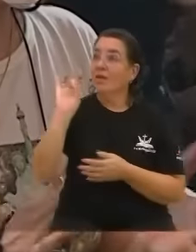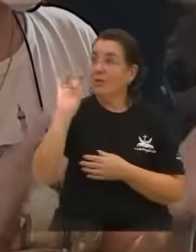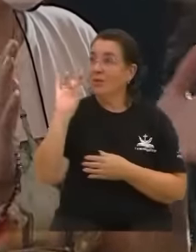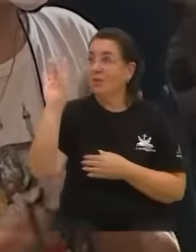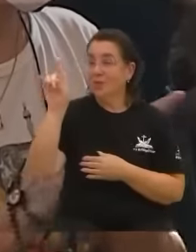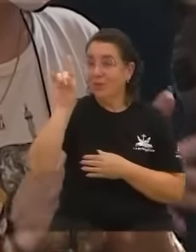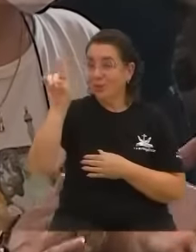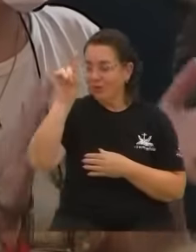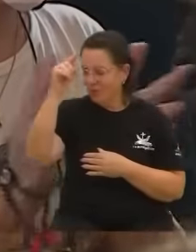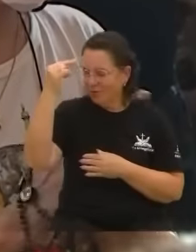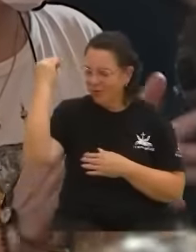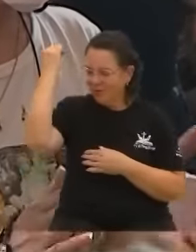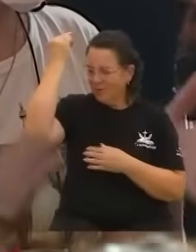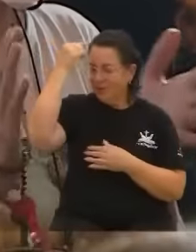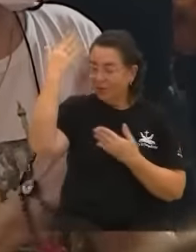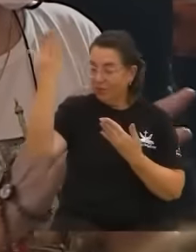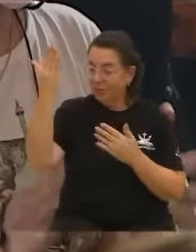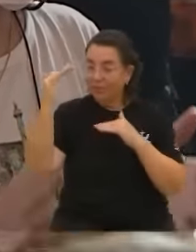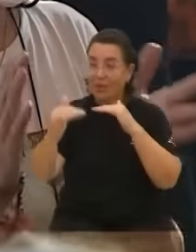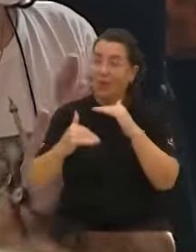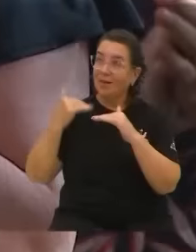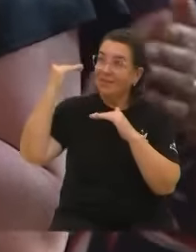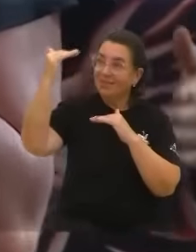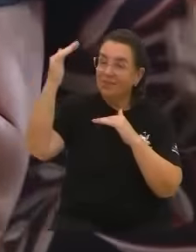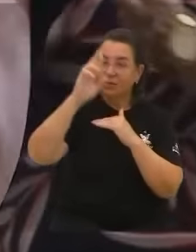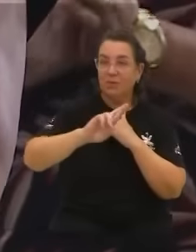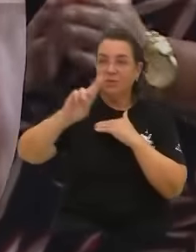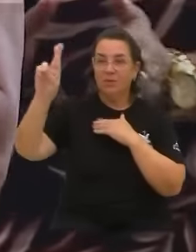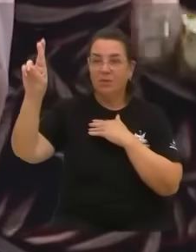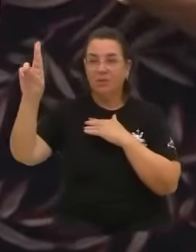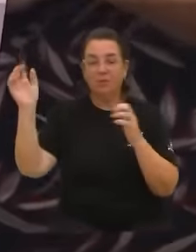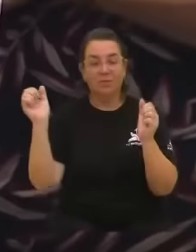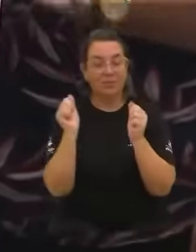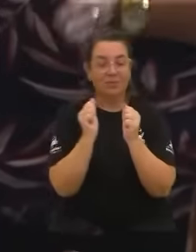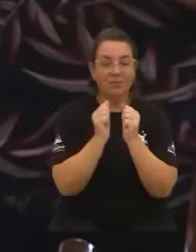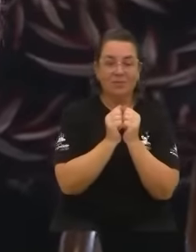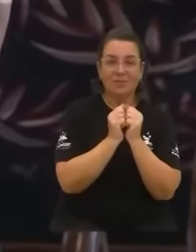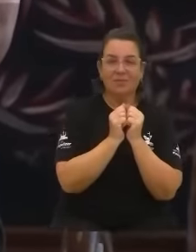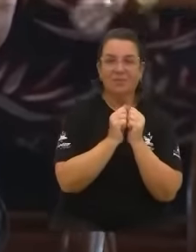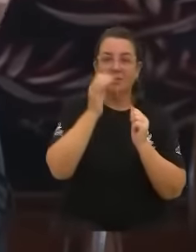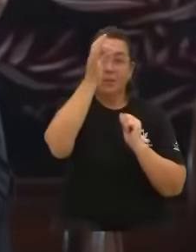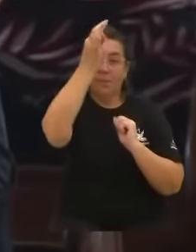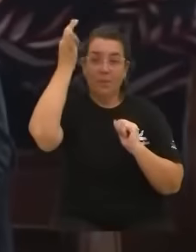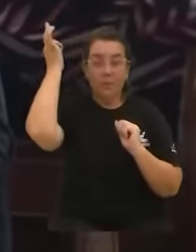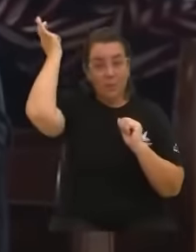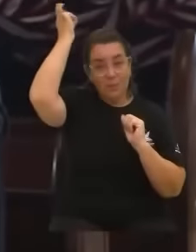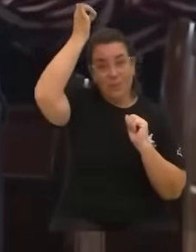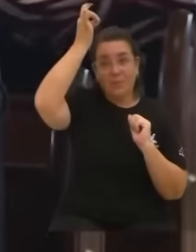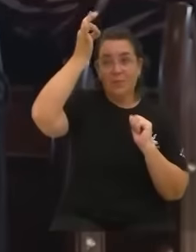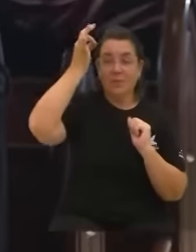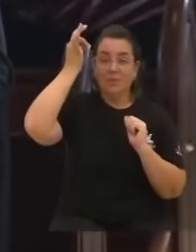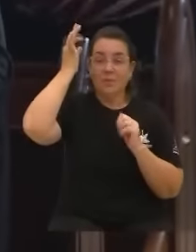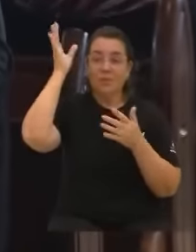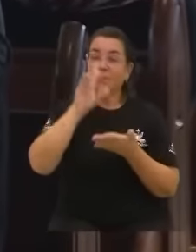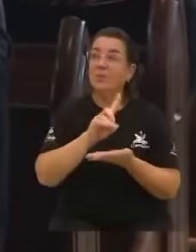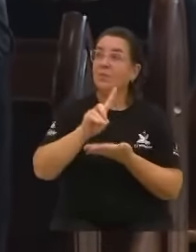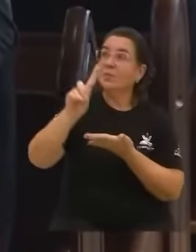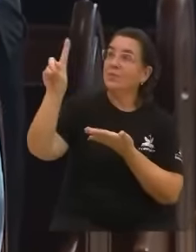clamor. Vós somente sois o Santo, o Altíssimo Senhor, como